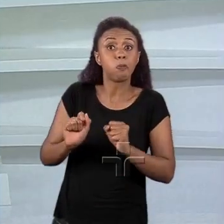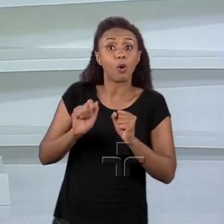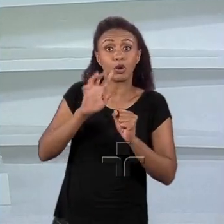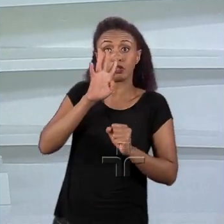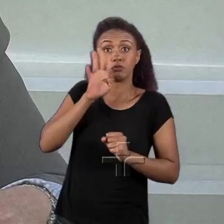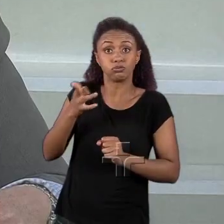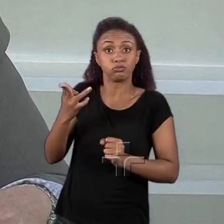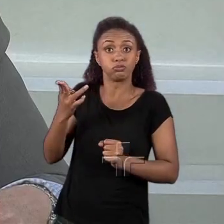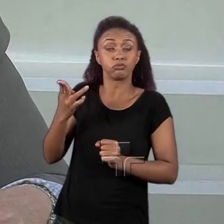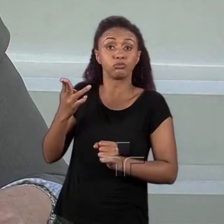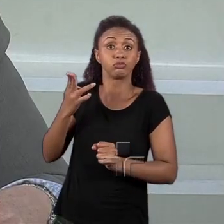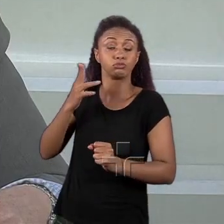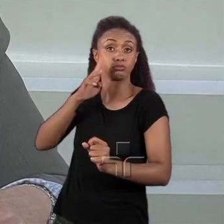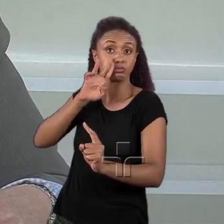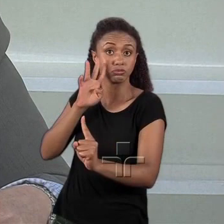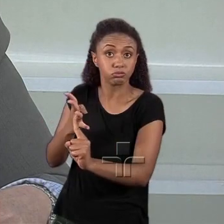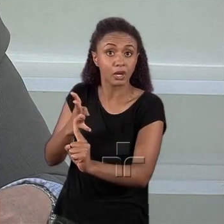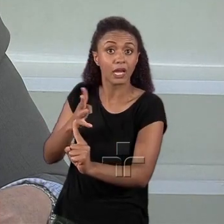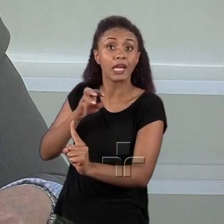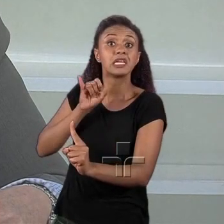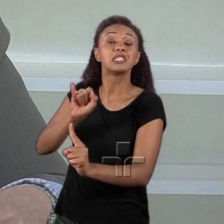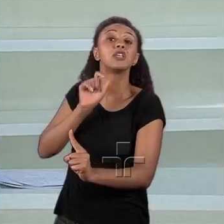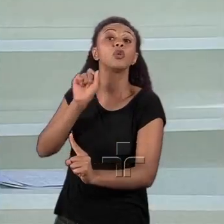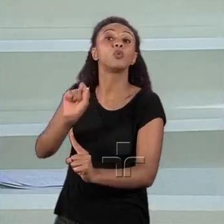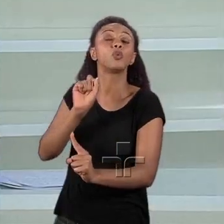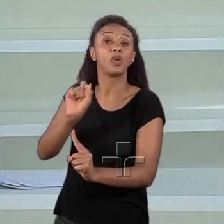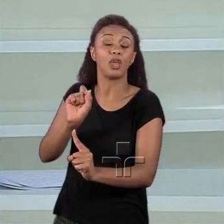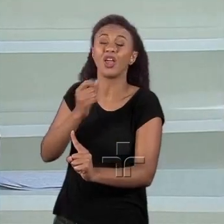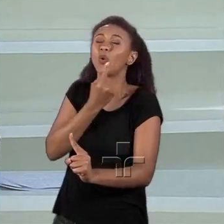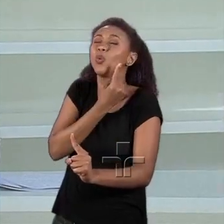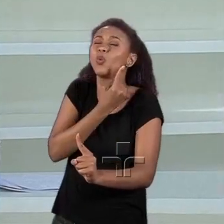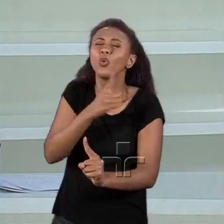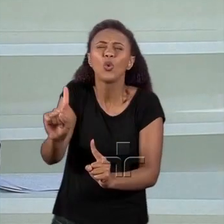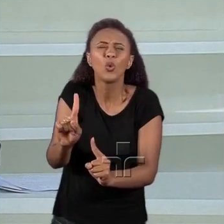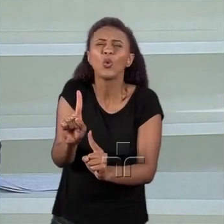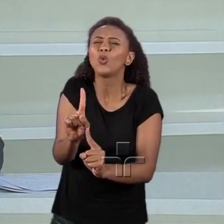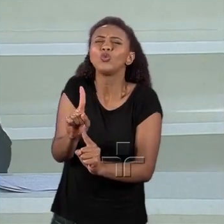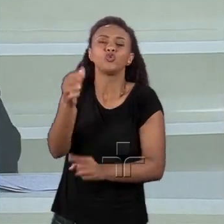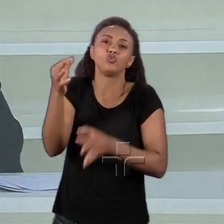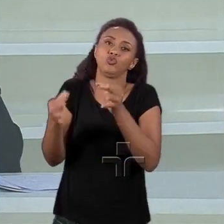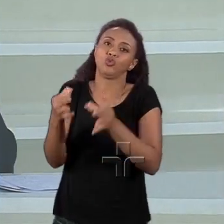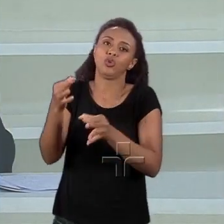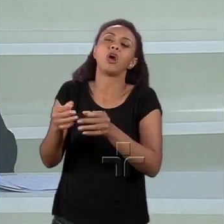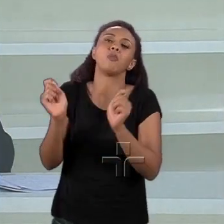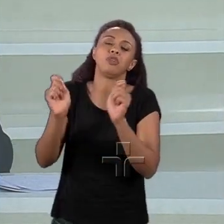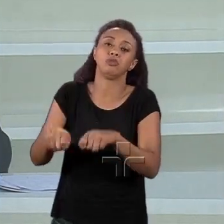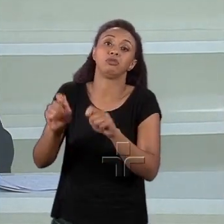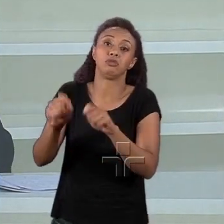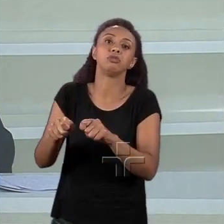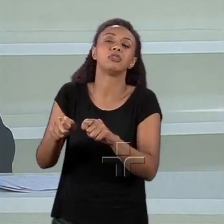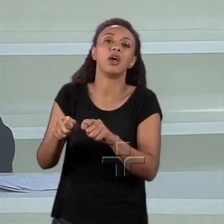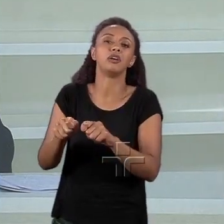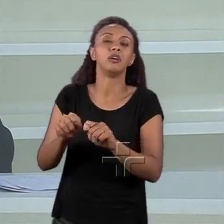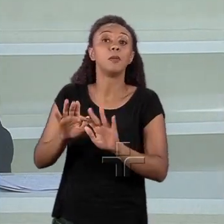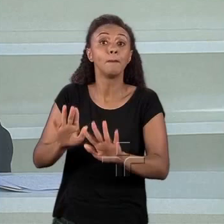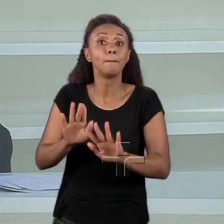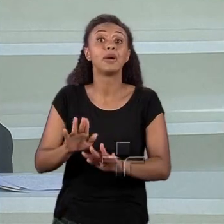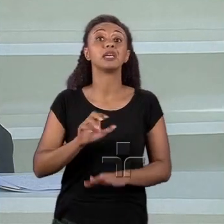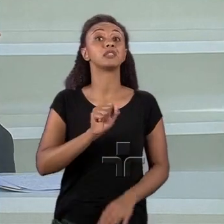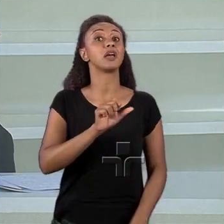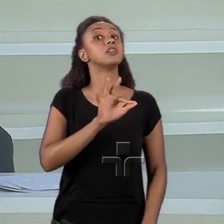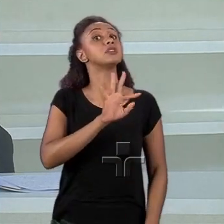em última instância, depois de transitado tudo em julgado. O Supremo decidiu, ainda